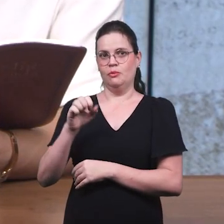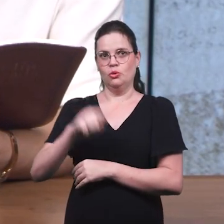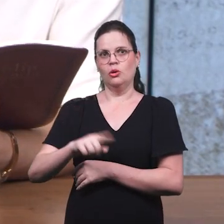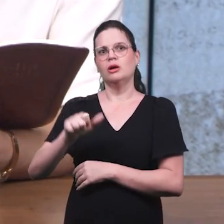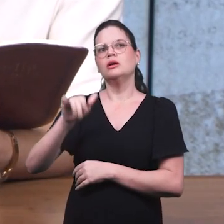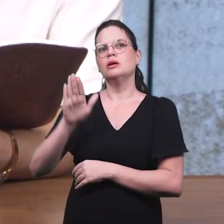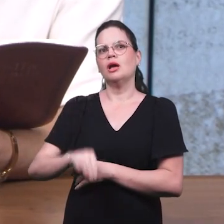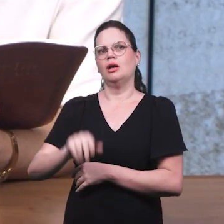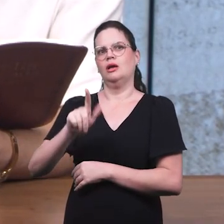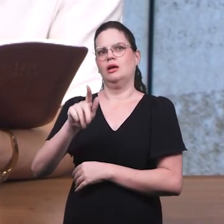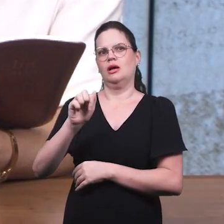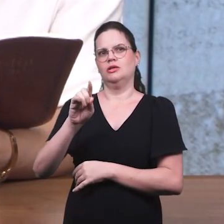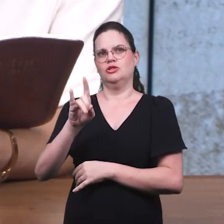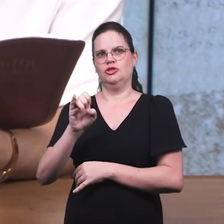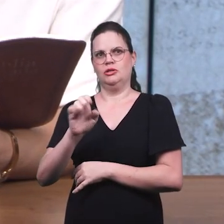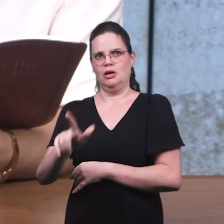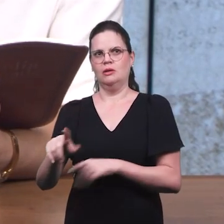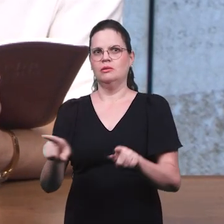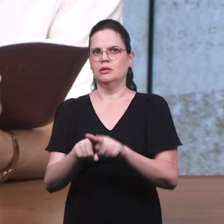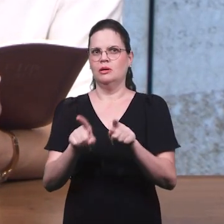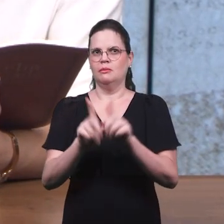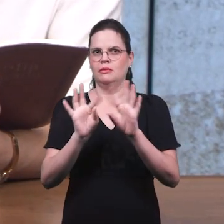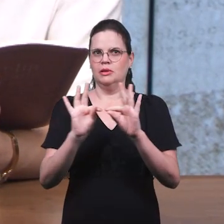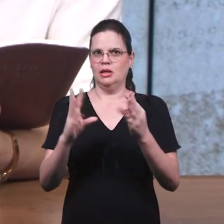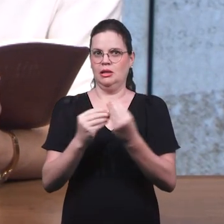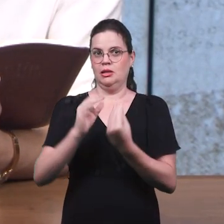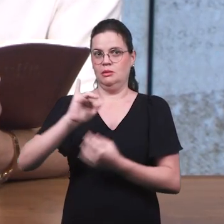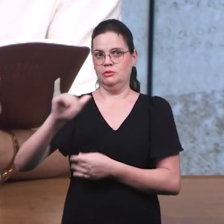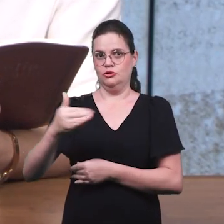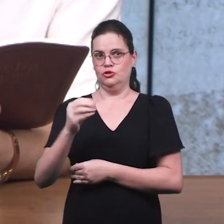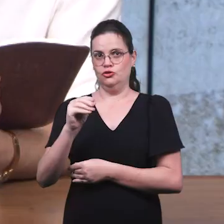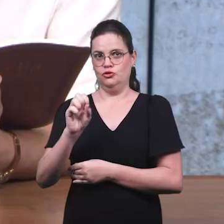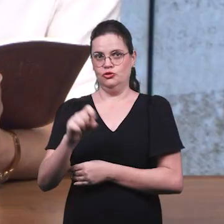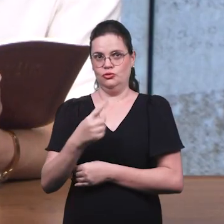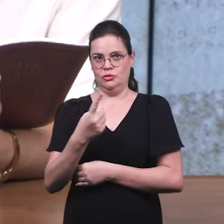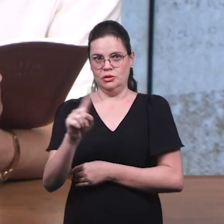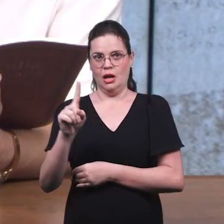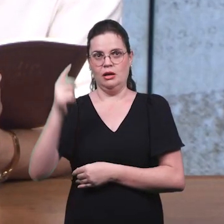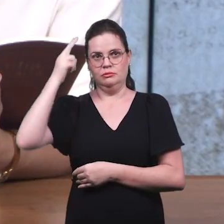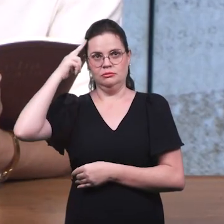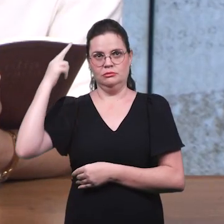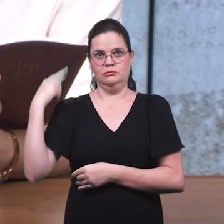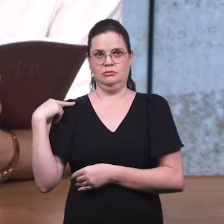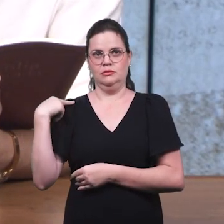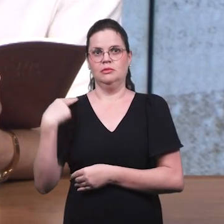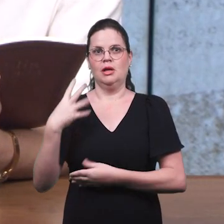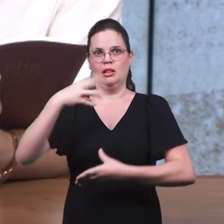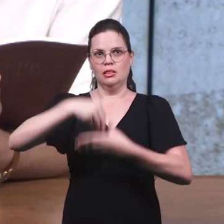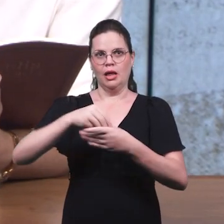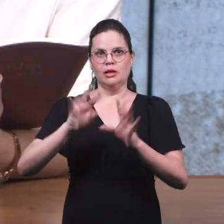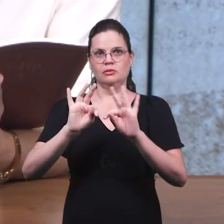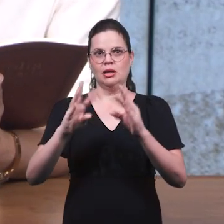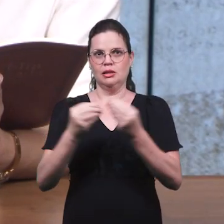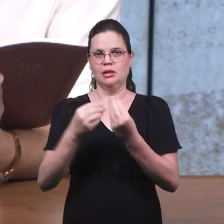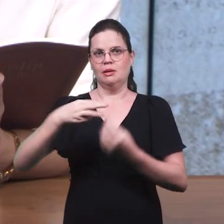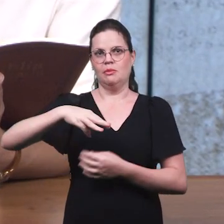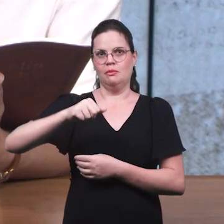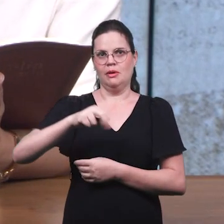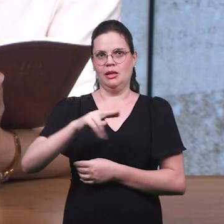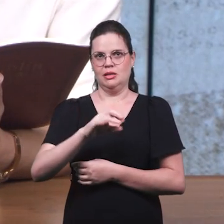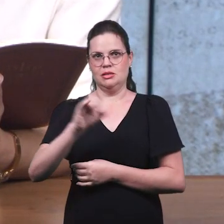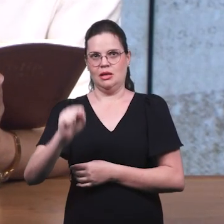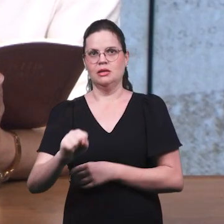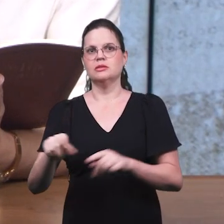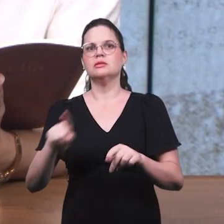Gadiel, filho de Sodi; da tribo de José, pela tribo de Manassés, Gadi, filho de